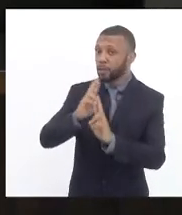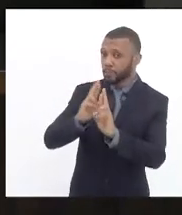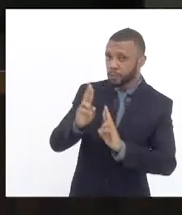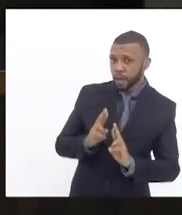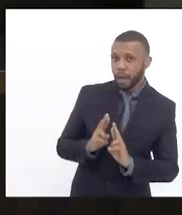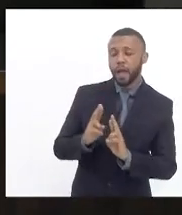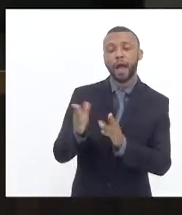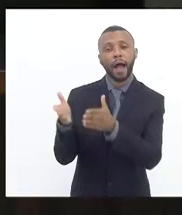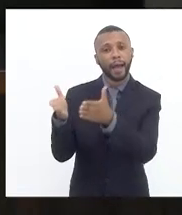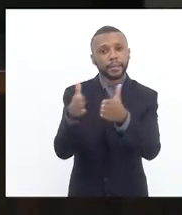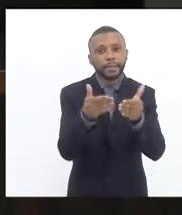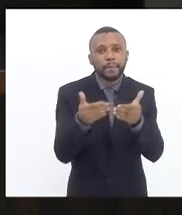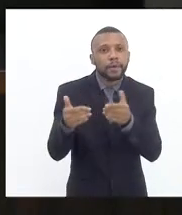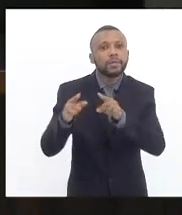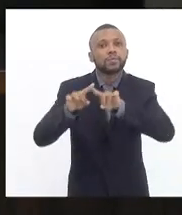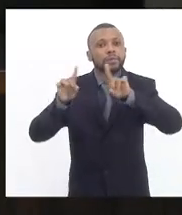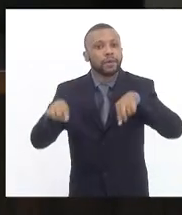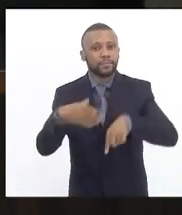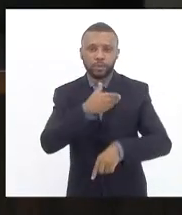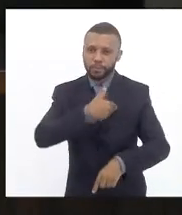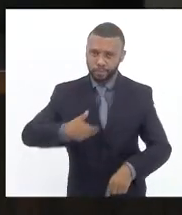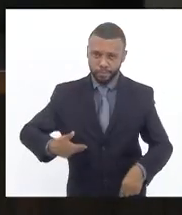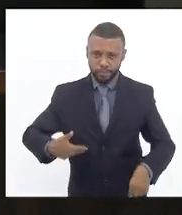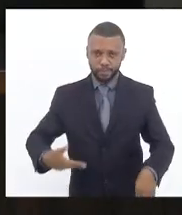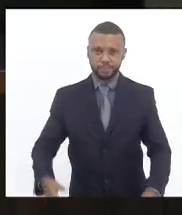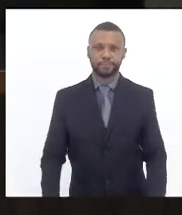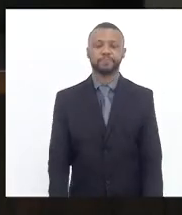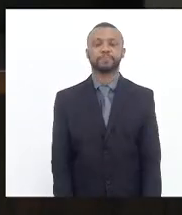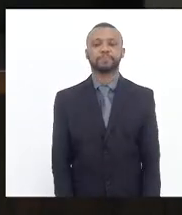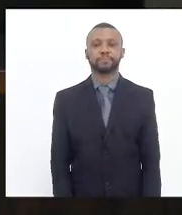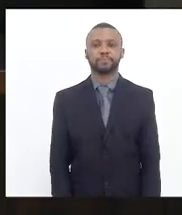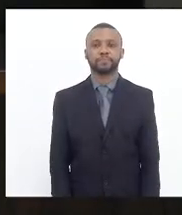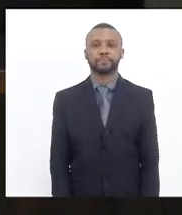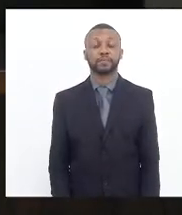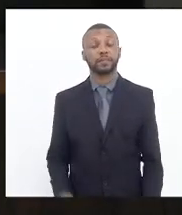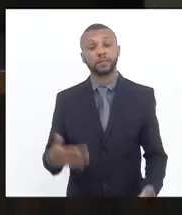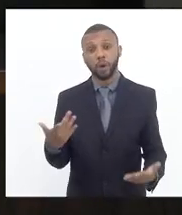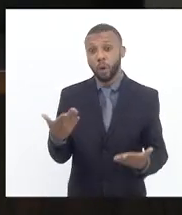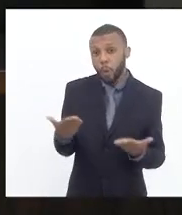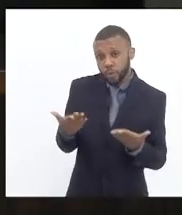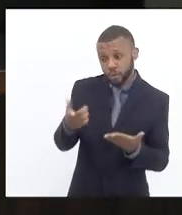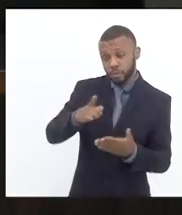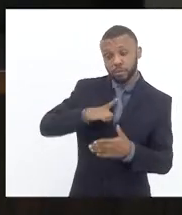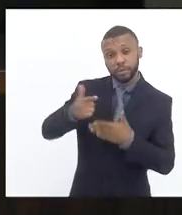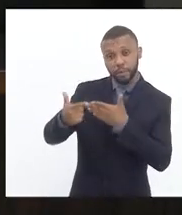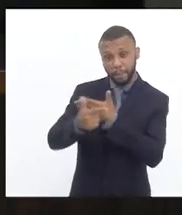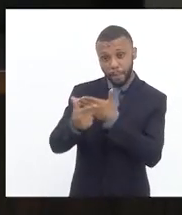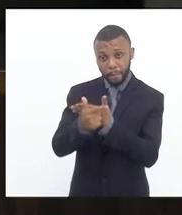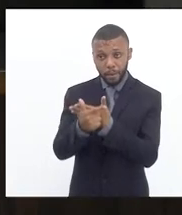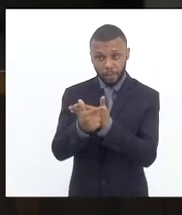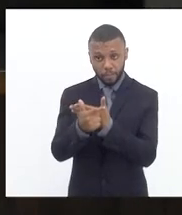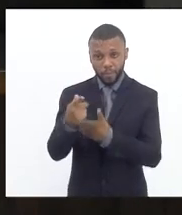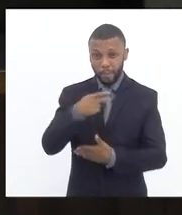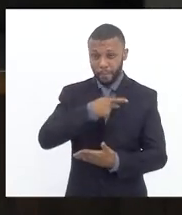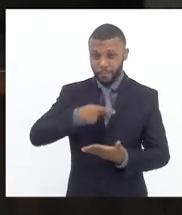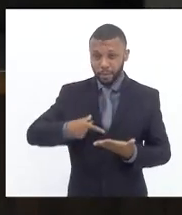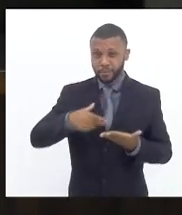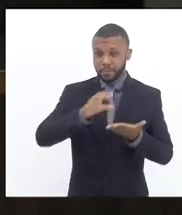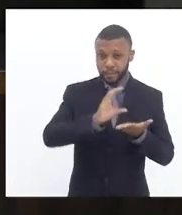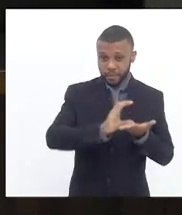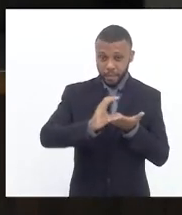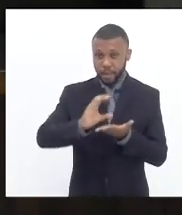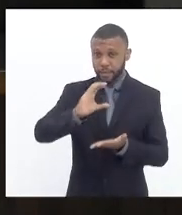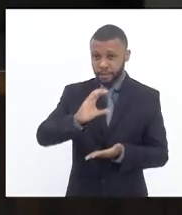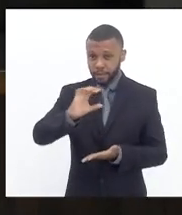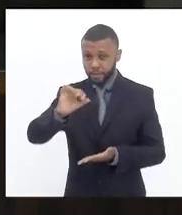funcionários dos servidores públicos e eu tenho esse papel aqui hoje com presidente da Comissão de pastor